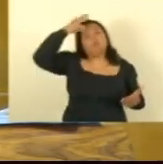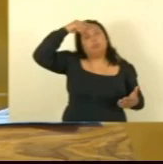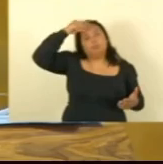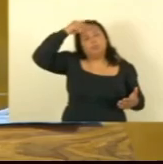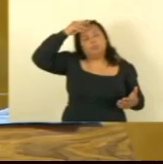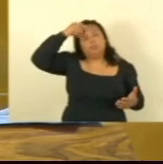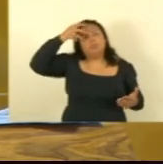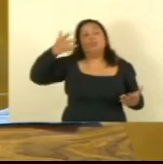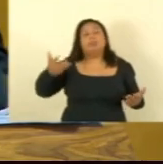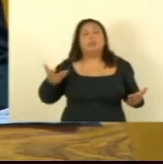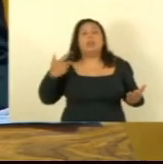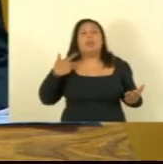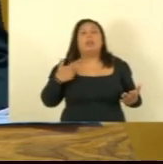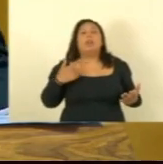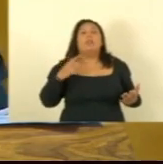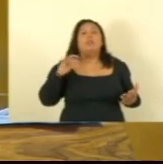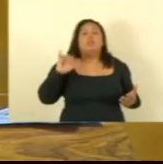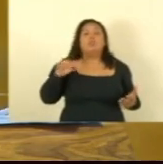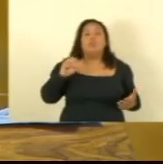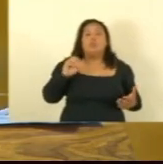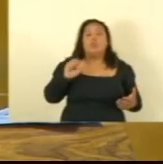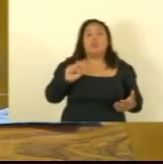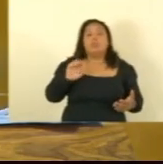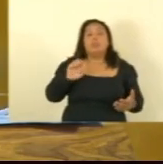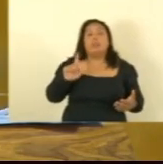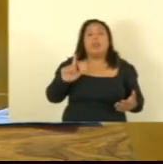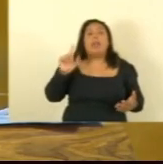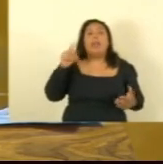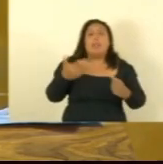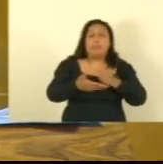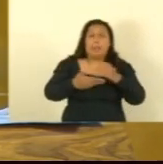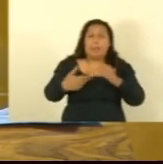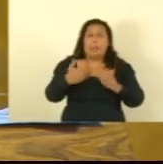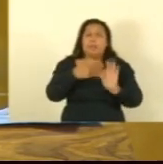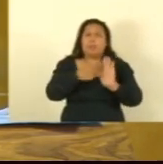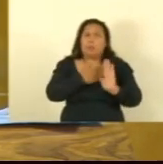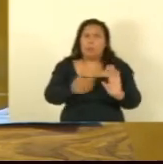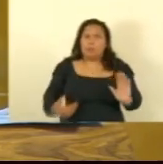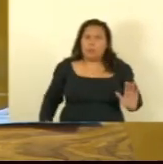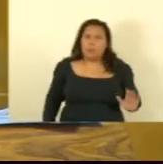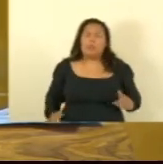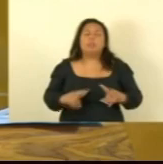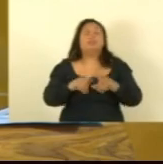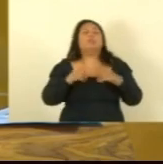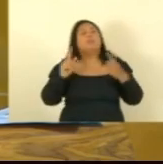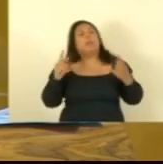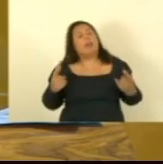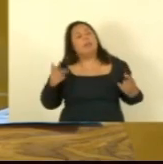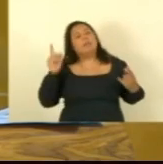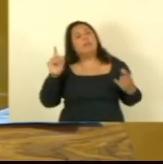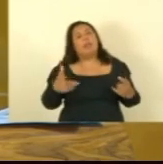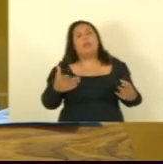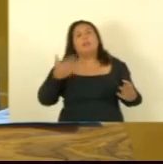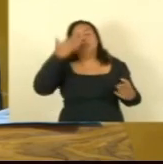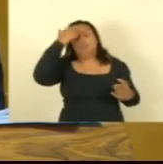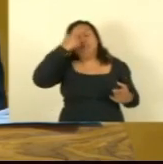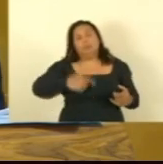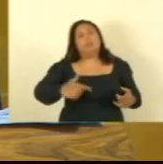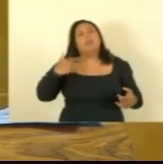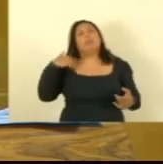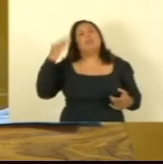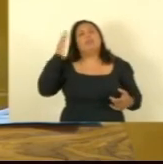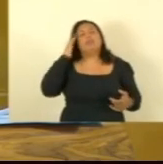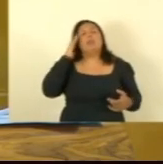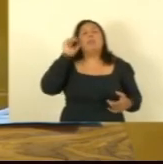Casagrande, Zé Esmeralda é da base do governo, mas é um cara que sabe